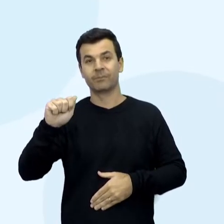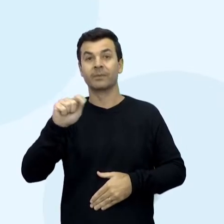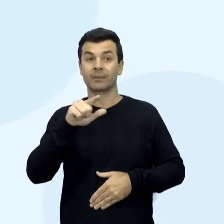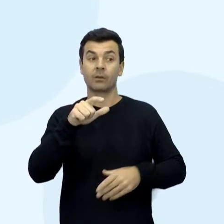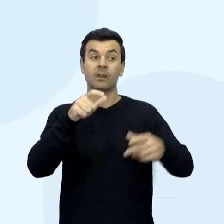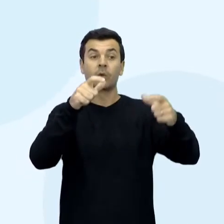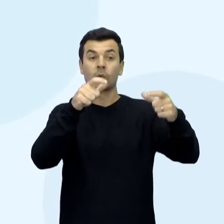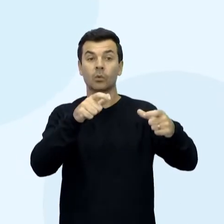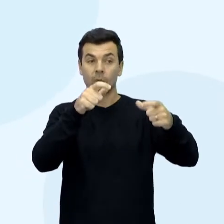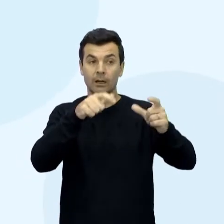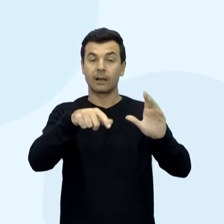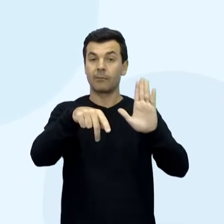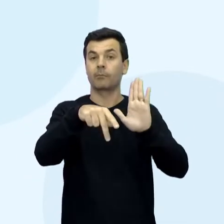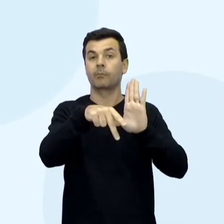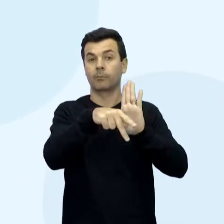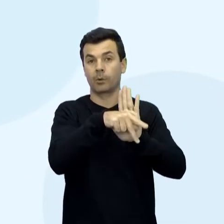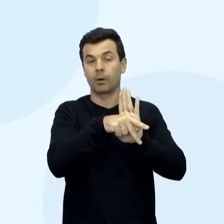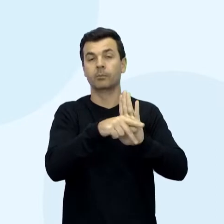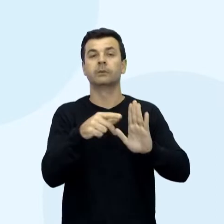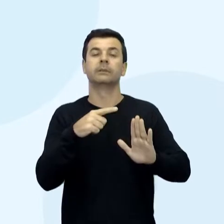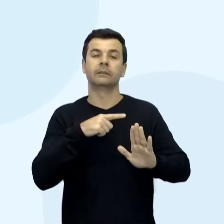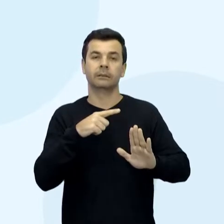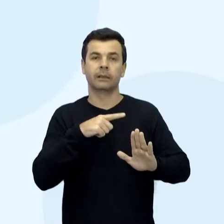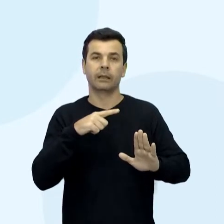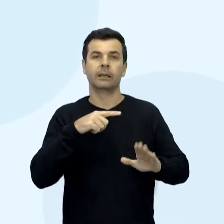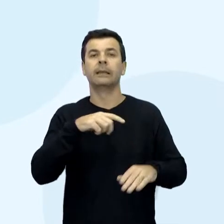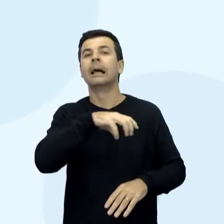museum abrigava um jardim